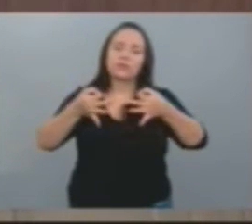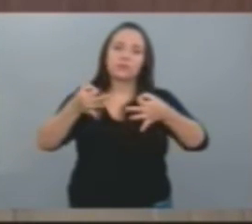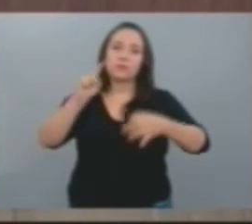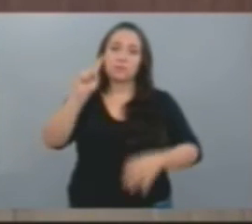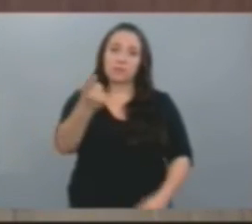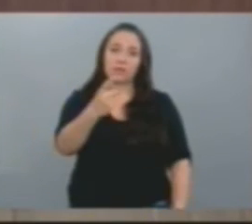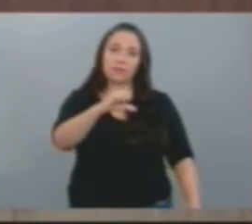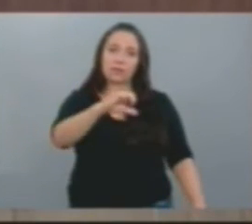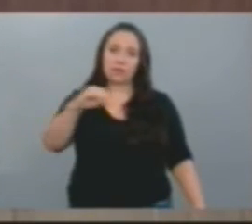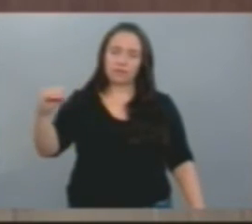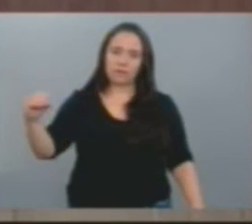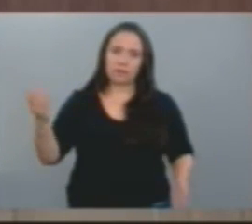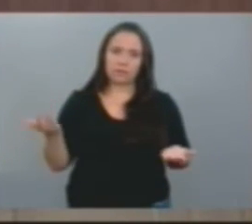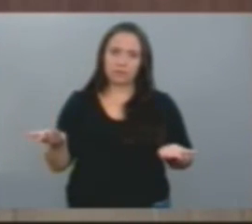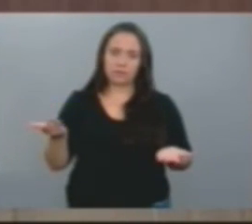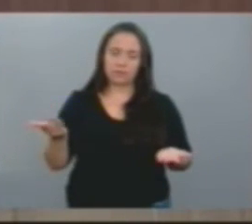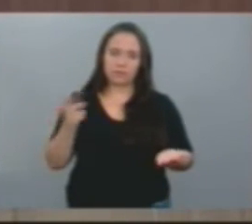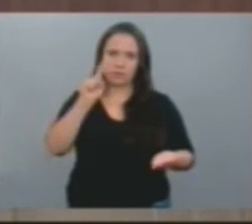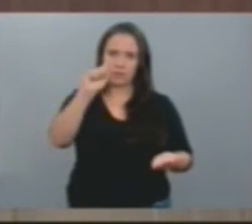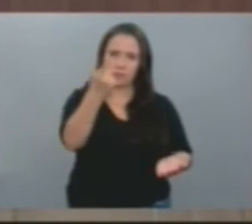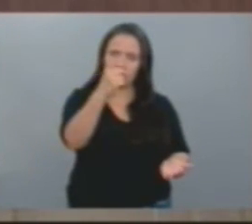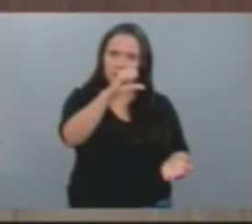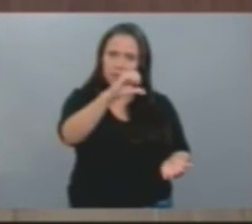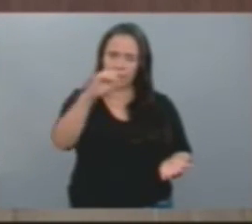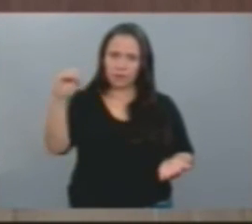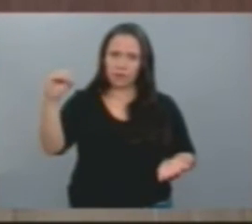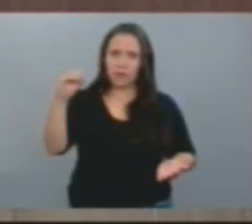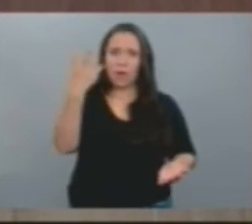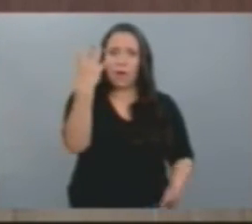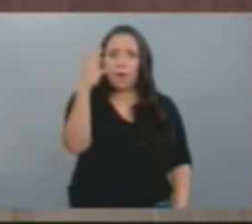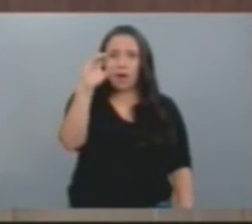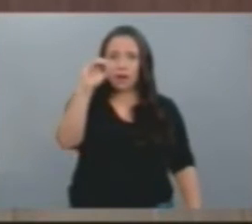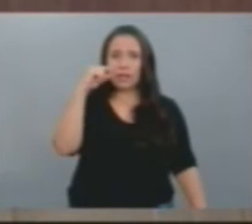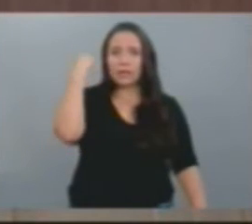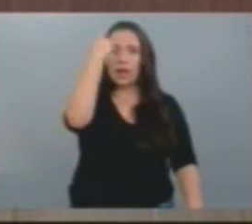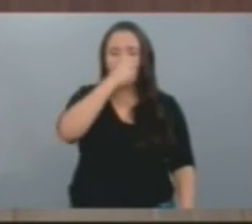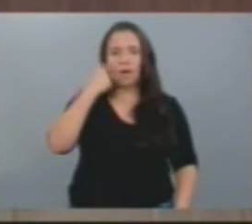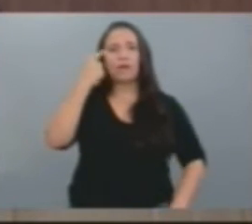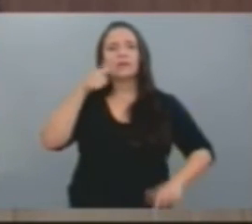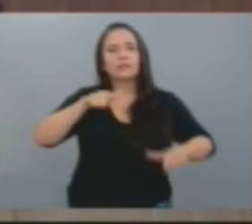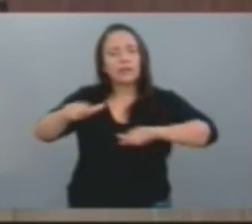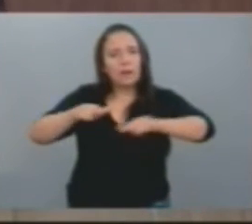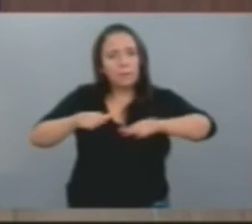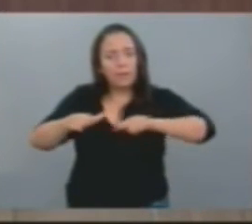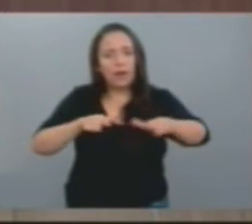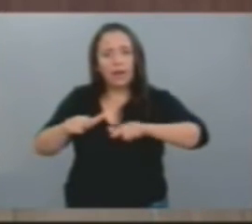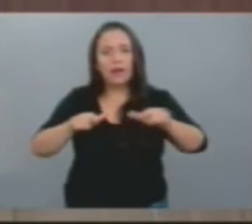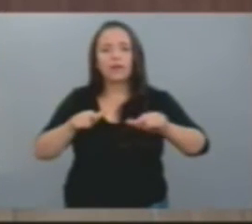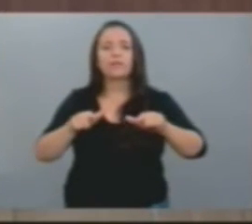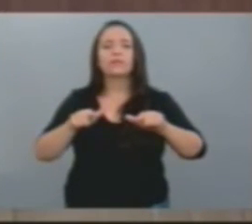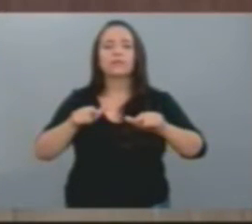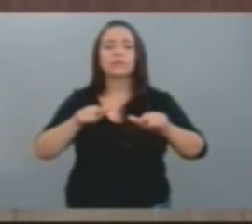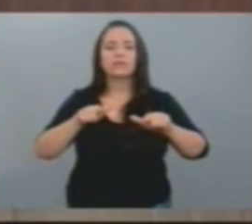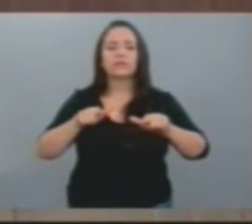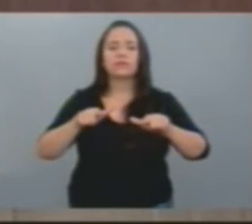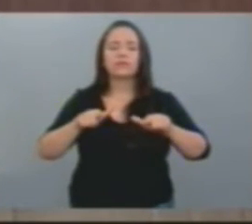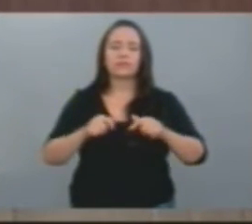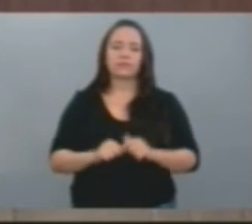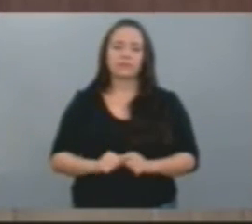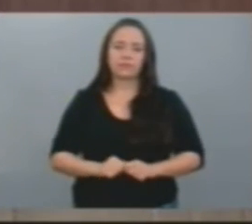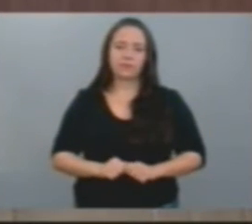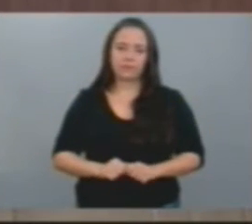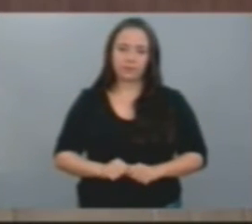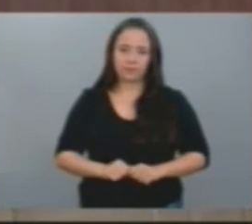1.900 a média. R$ 1.900 a média para 40 horas de trabalho, sem contar, obviamente,